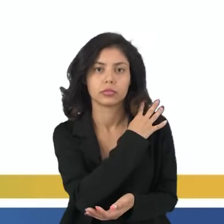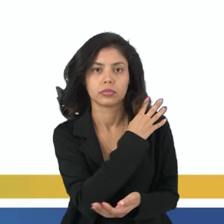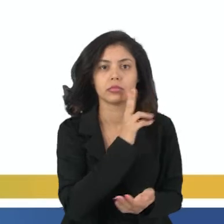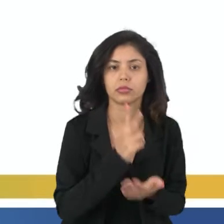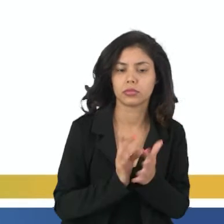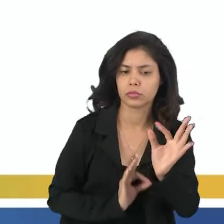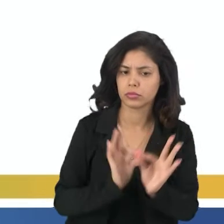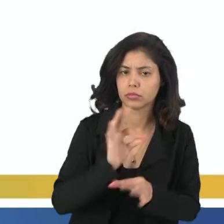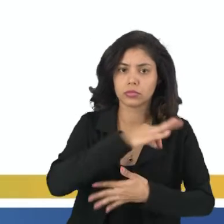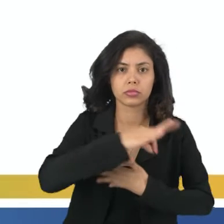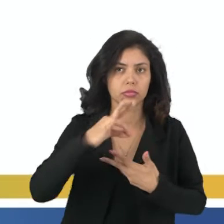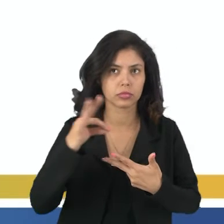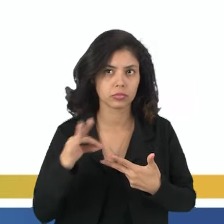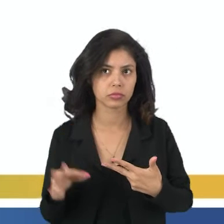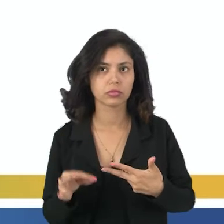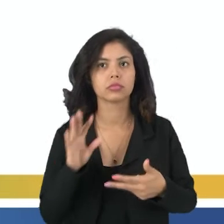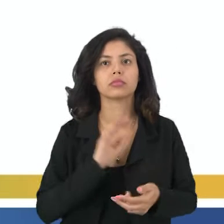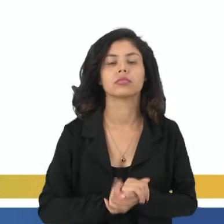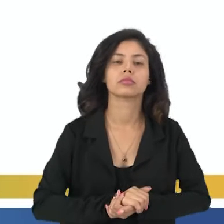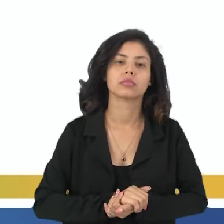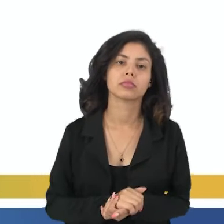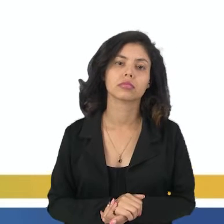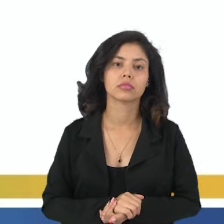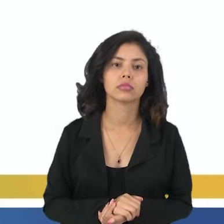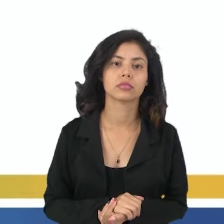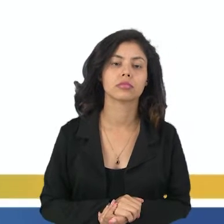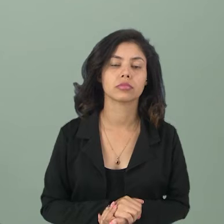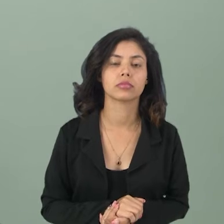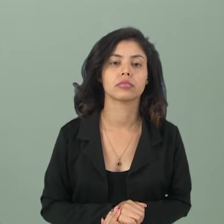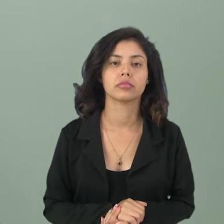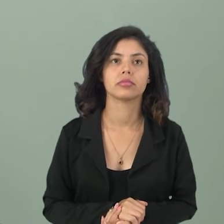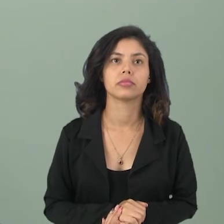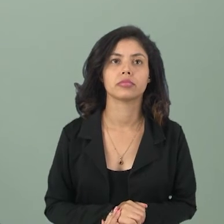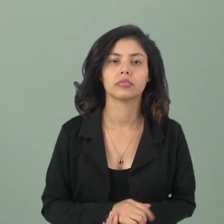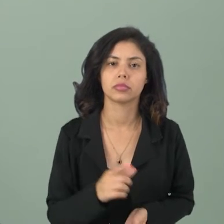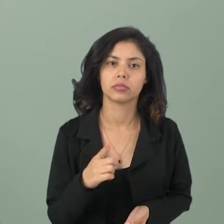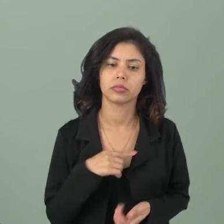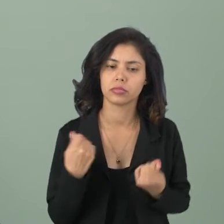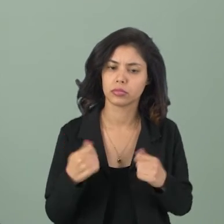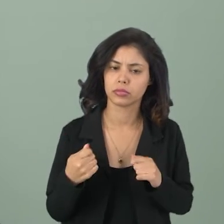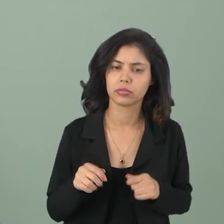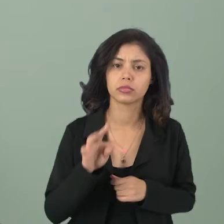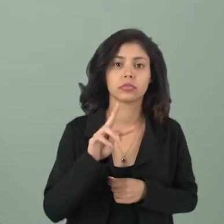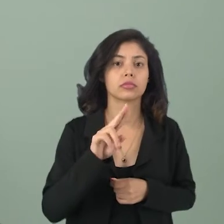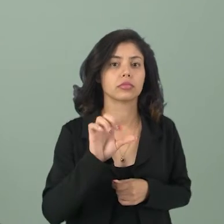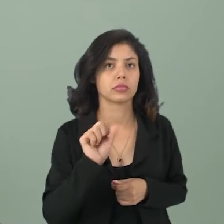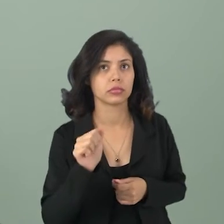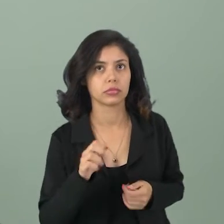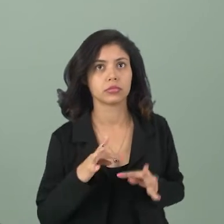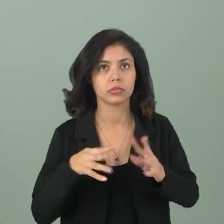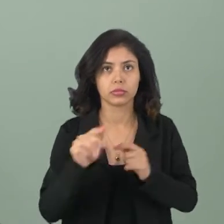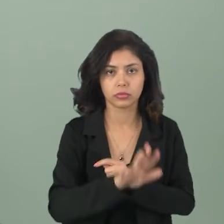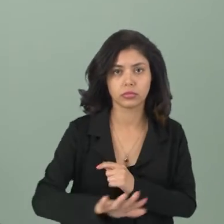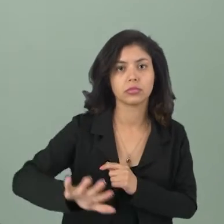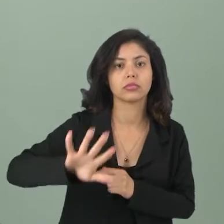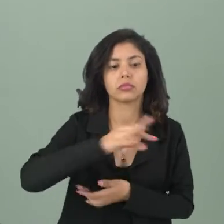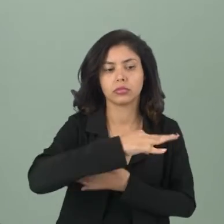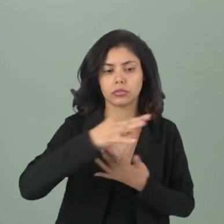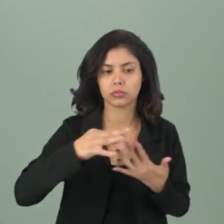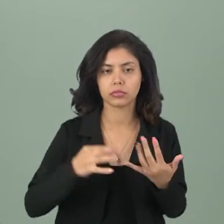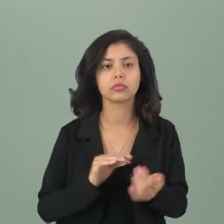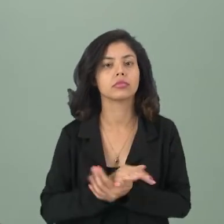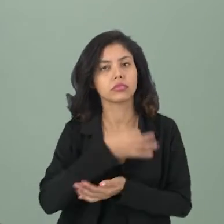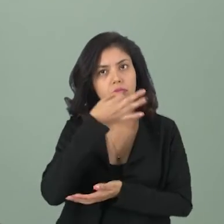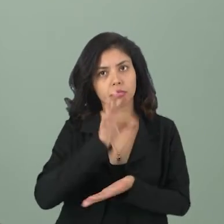né que estão se preparando para fazer desenvolver aí a sua redação para o Enem onde tem que ter uma tese e todo os elementos